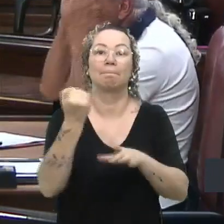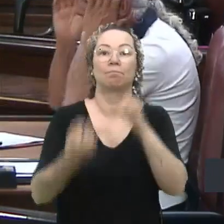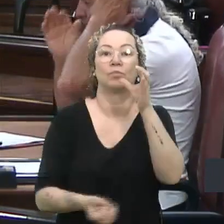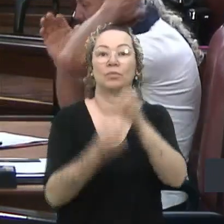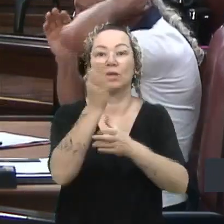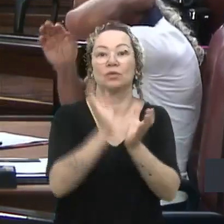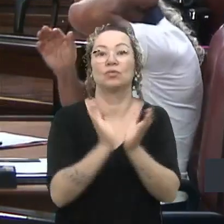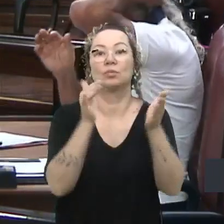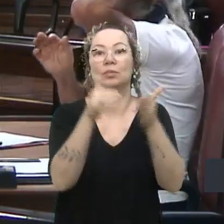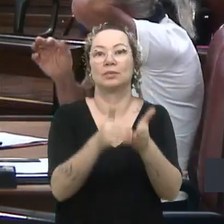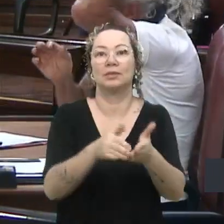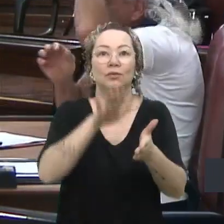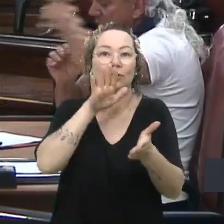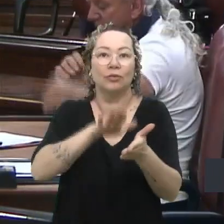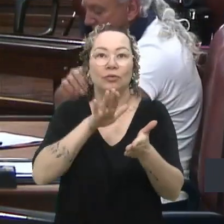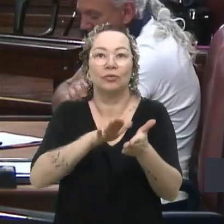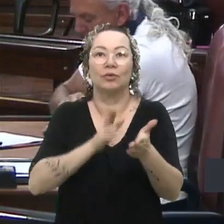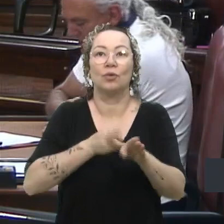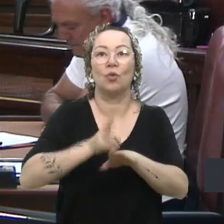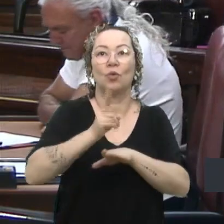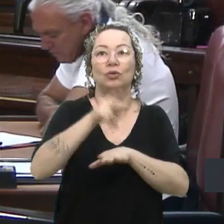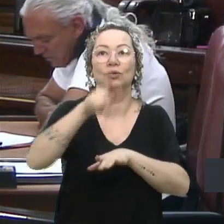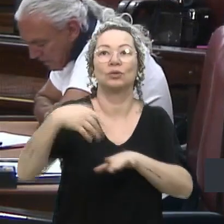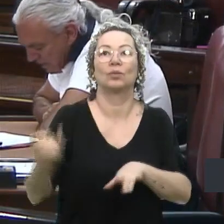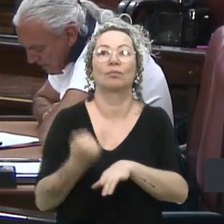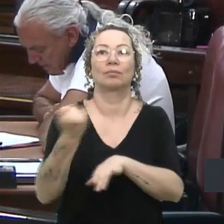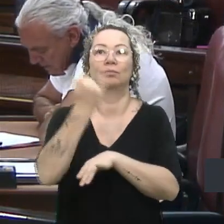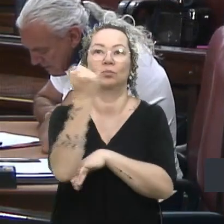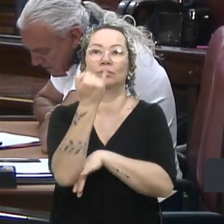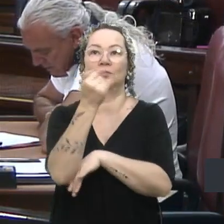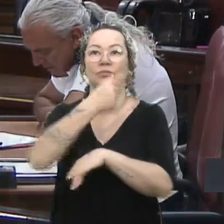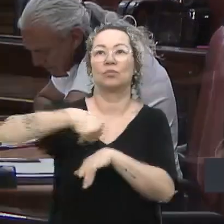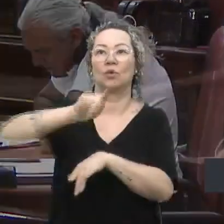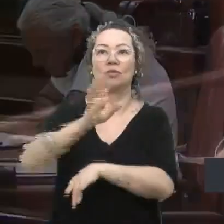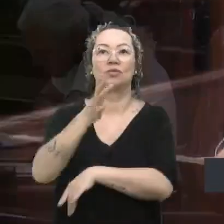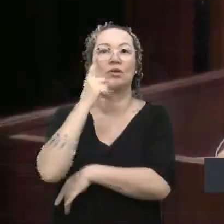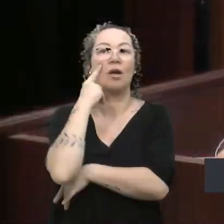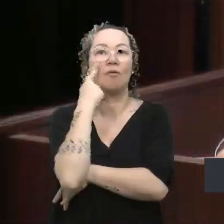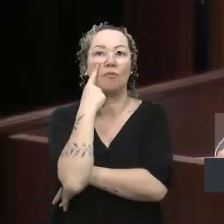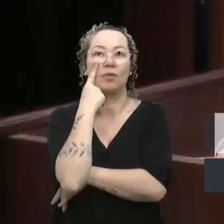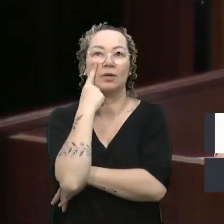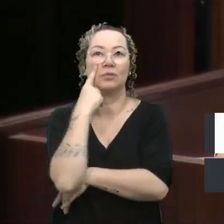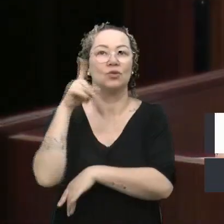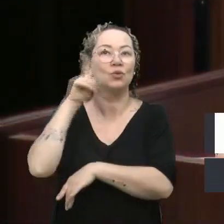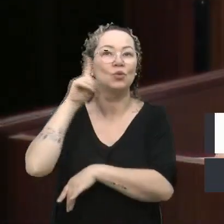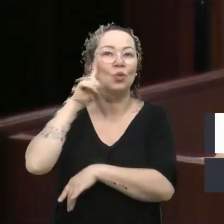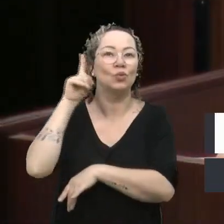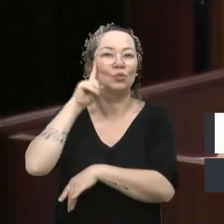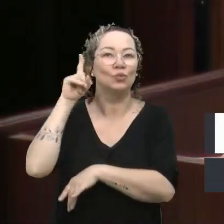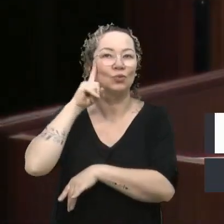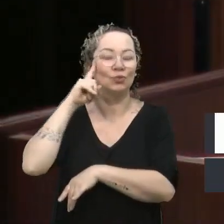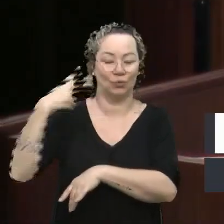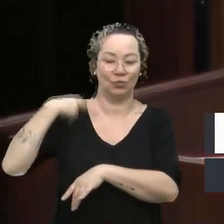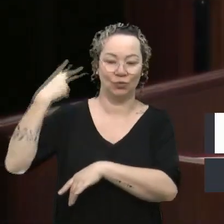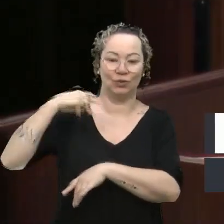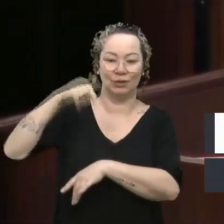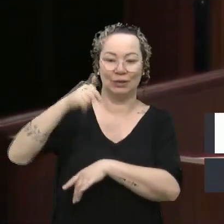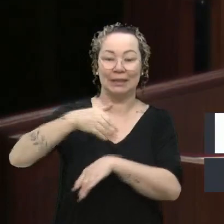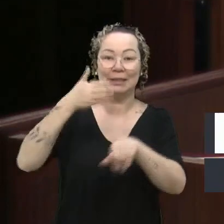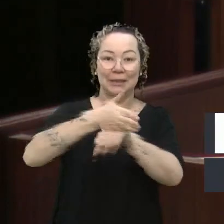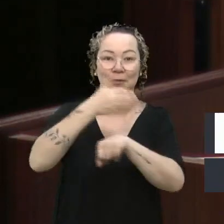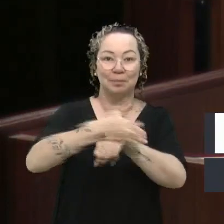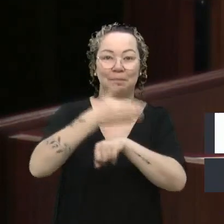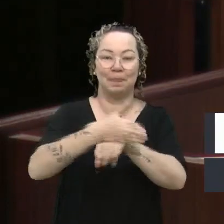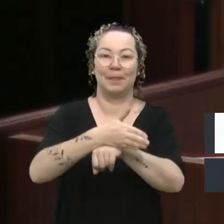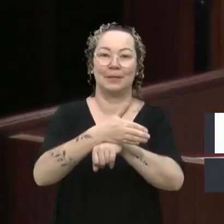comissão permanente ela é tão importante. A gente já viu no dia a dia, os vereadores aqui que integram a